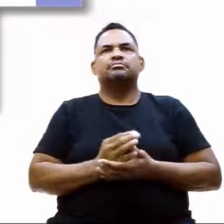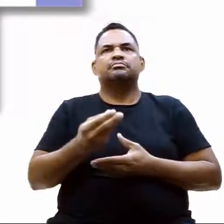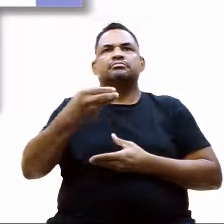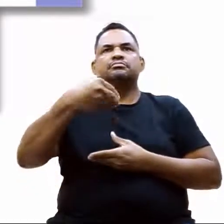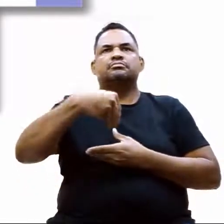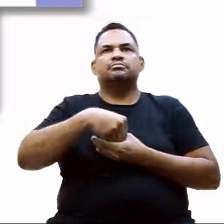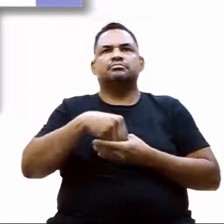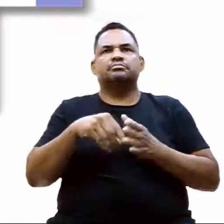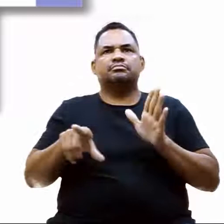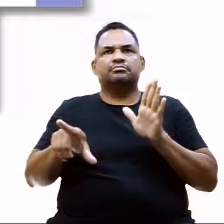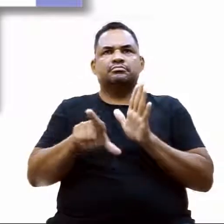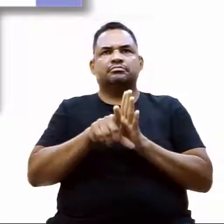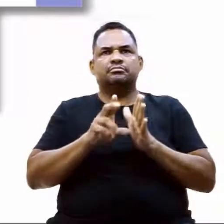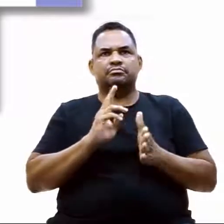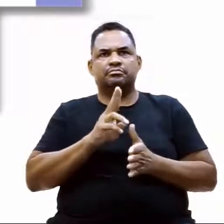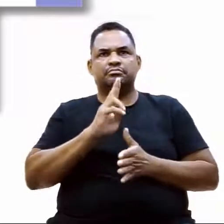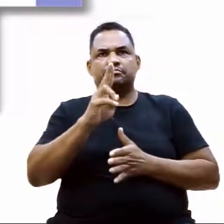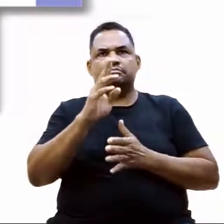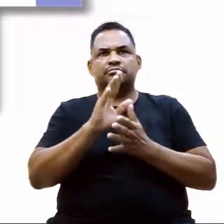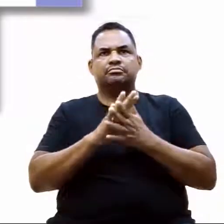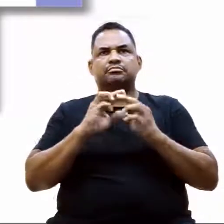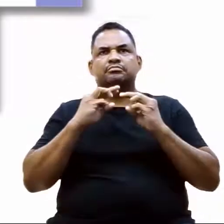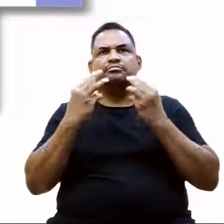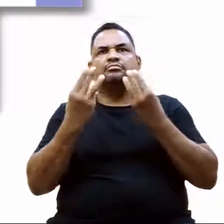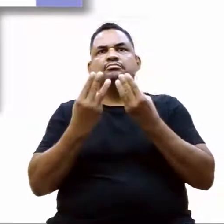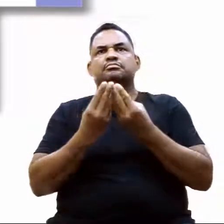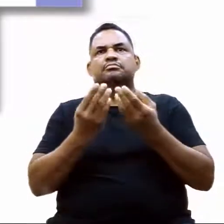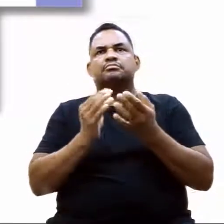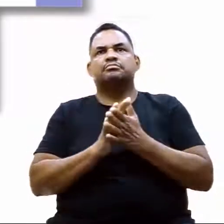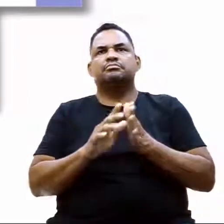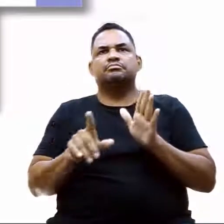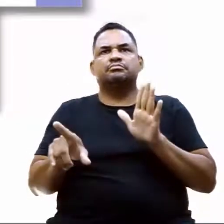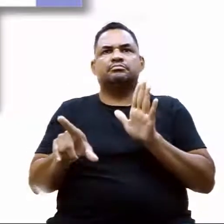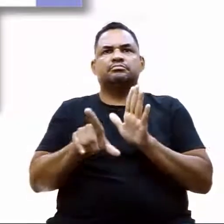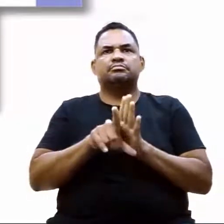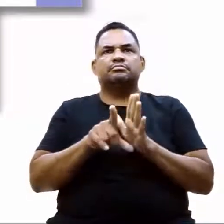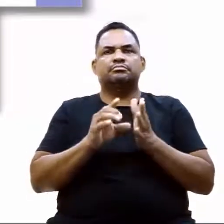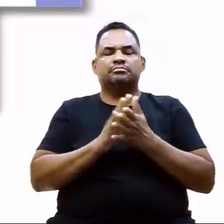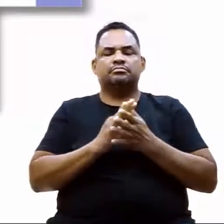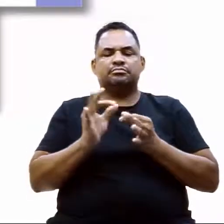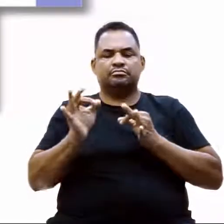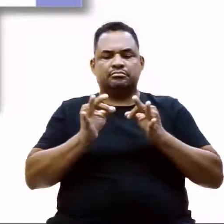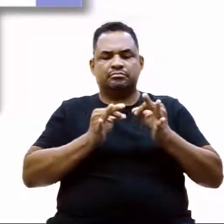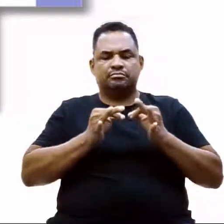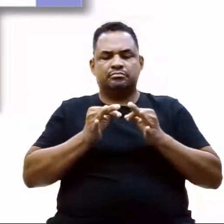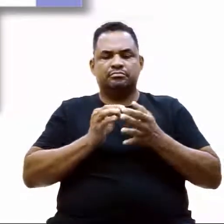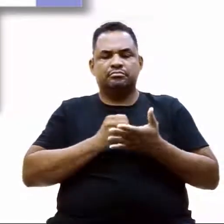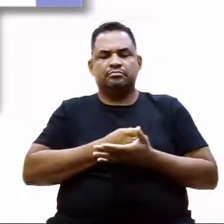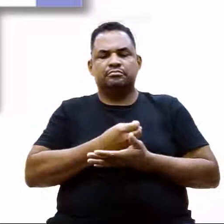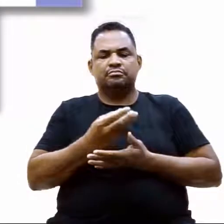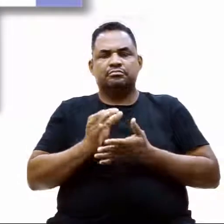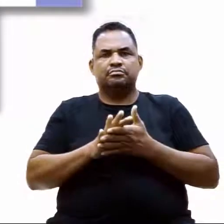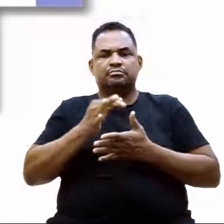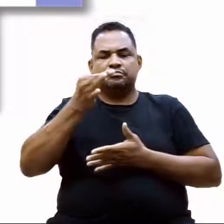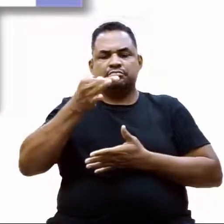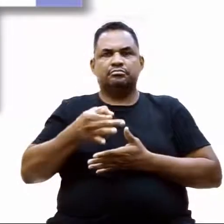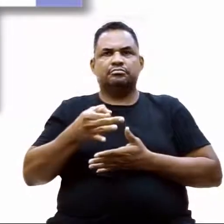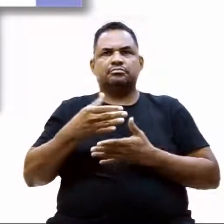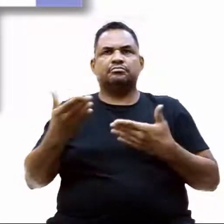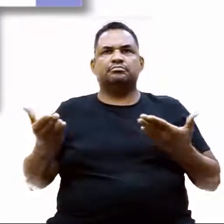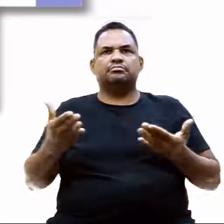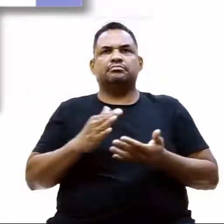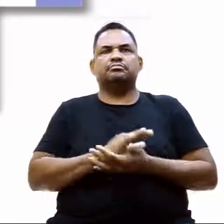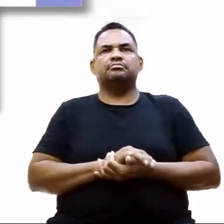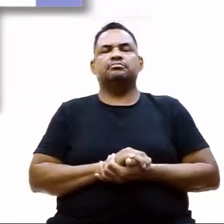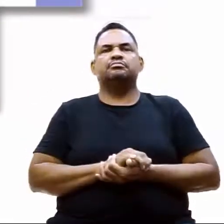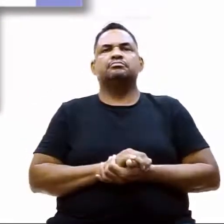da conservação das massas e das proporções definidas, vamos abordar,